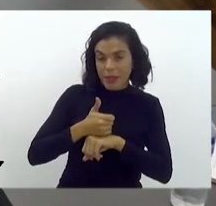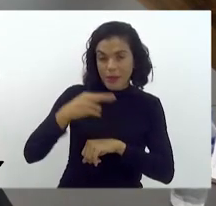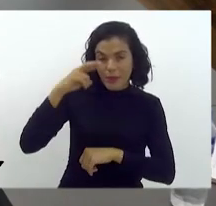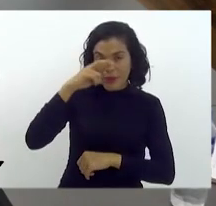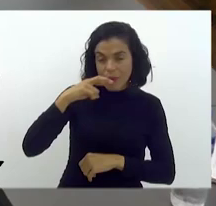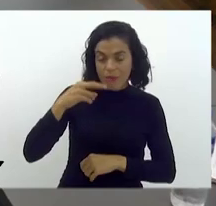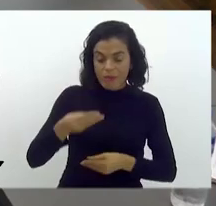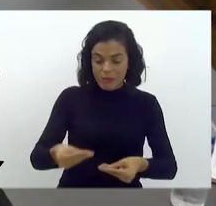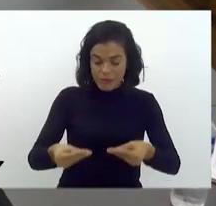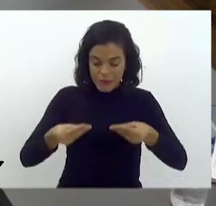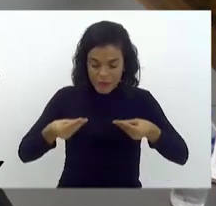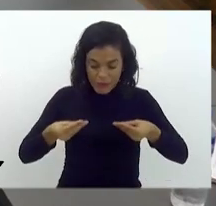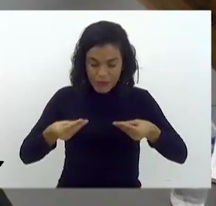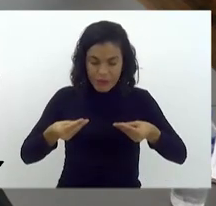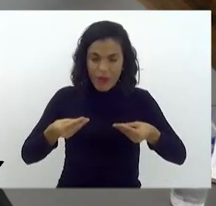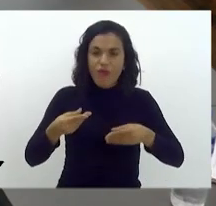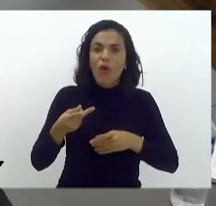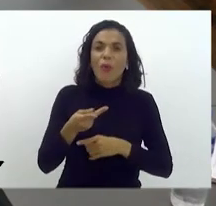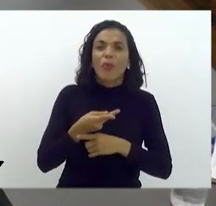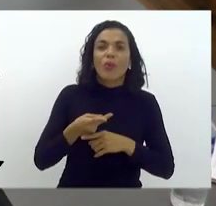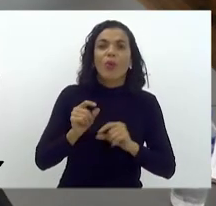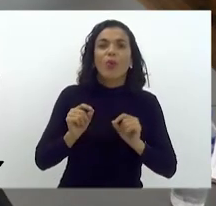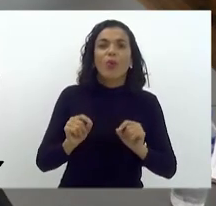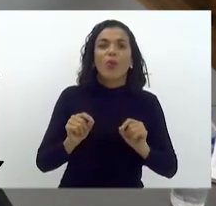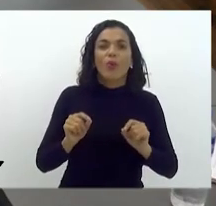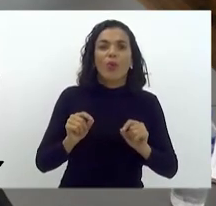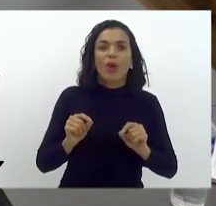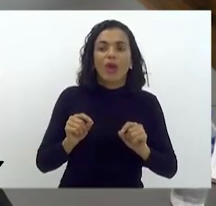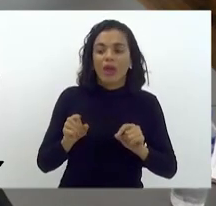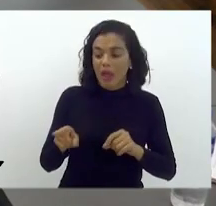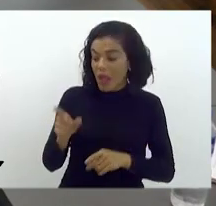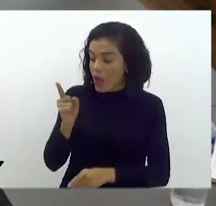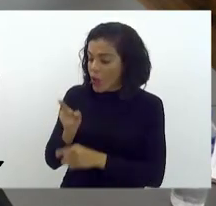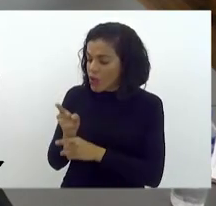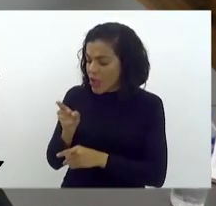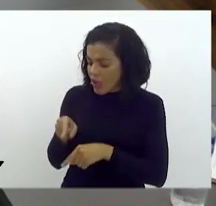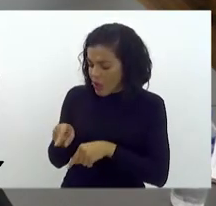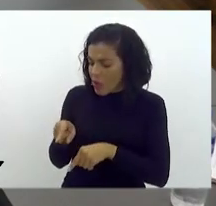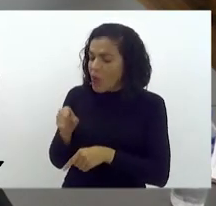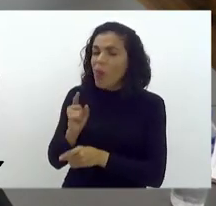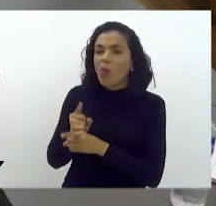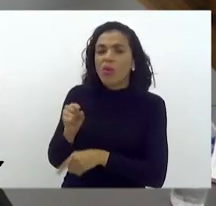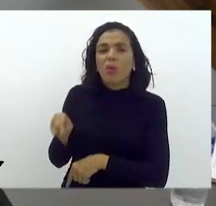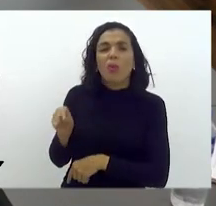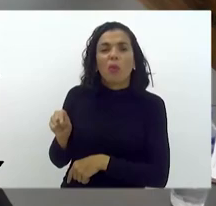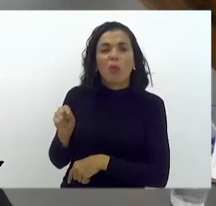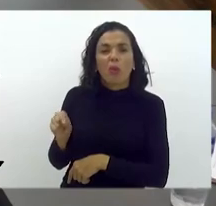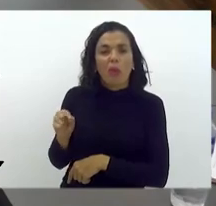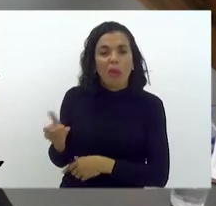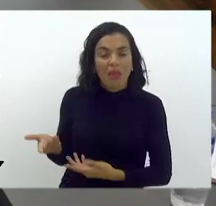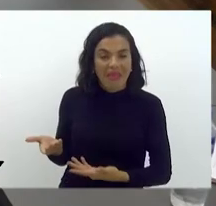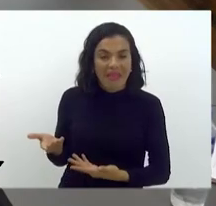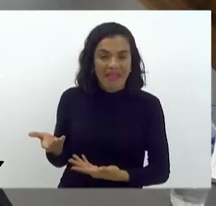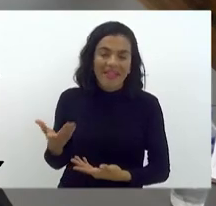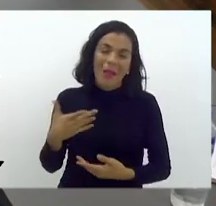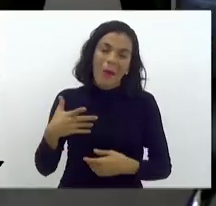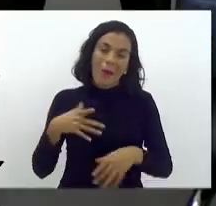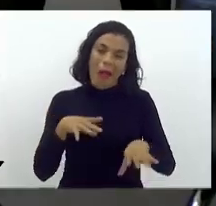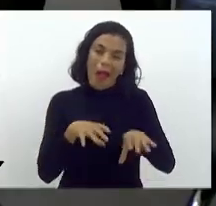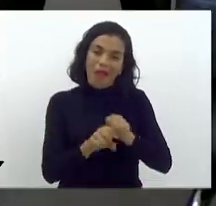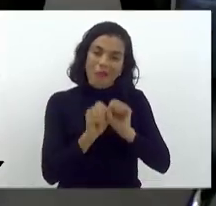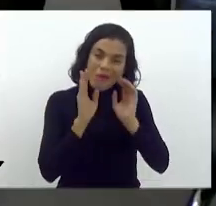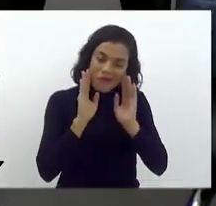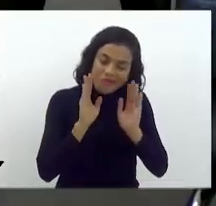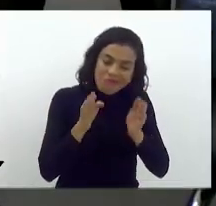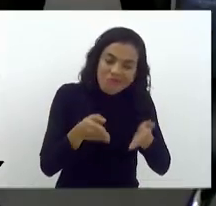que ele não sabe o que procurar ele também não sabe quando encontra Então essa capacitação especificando